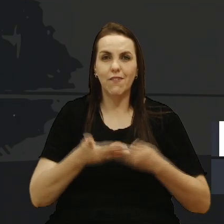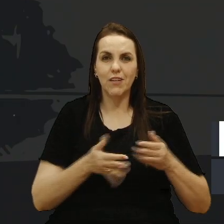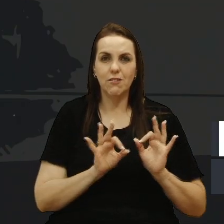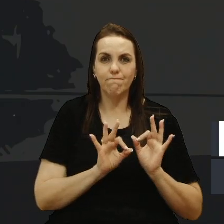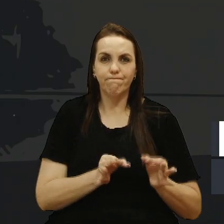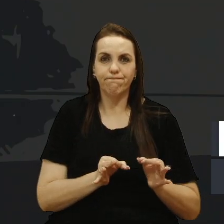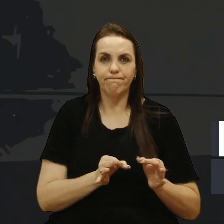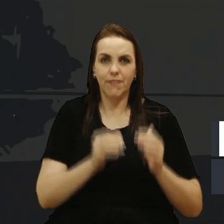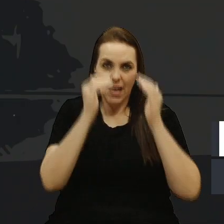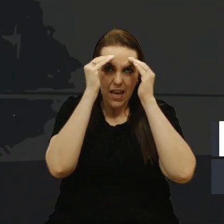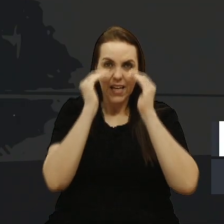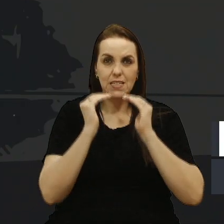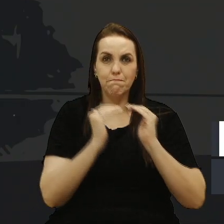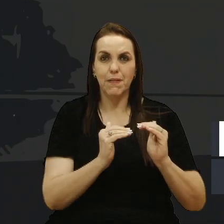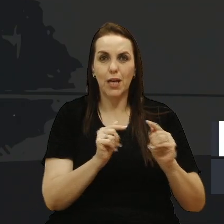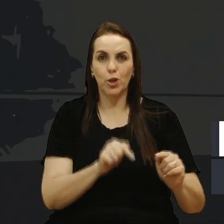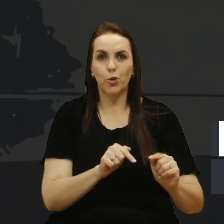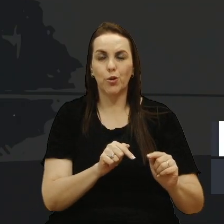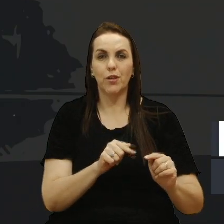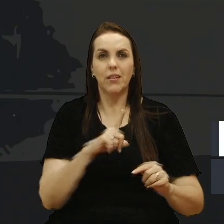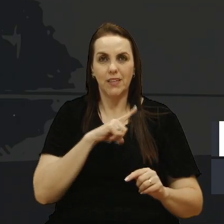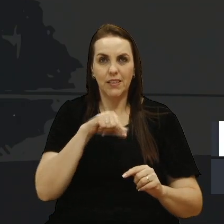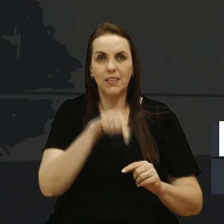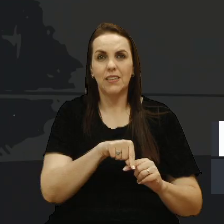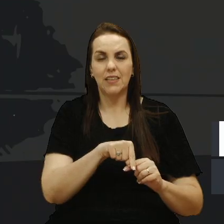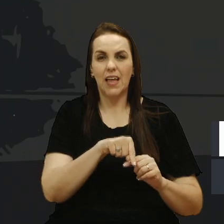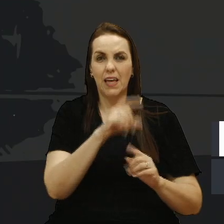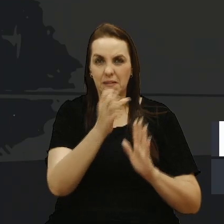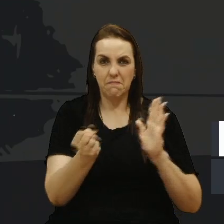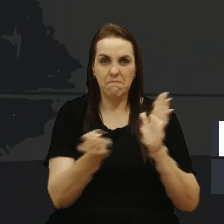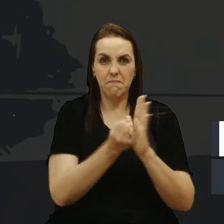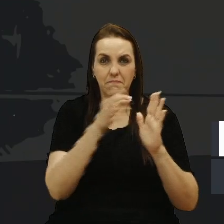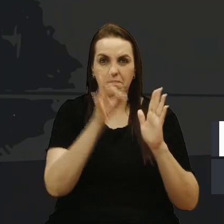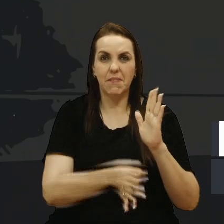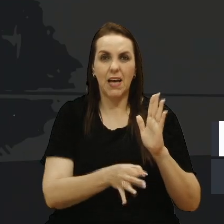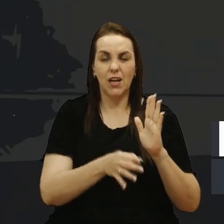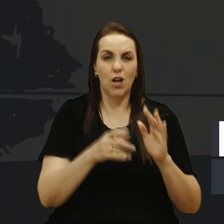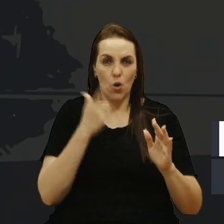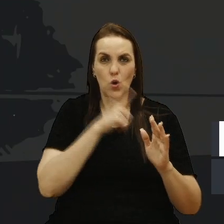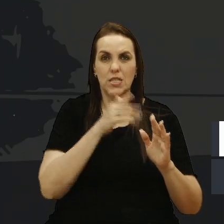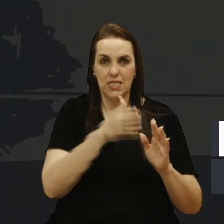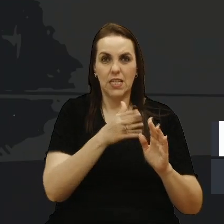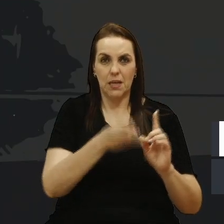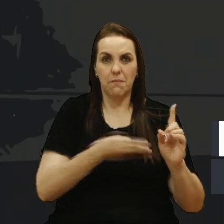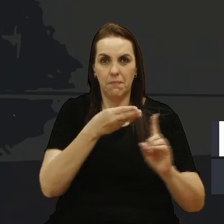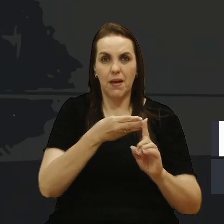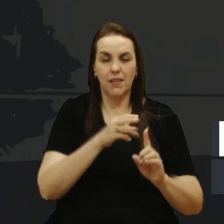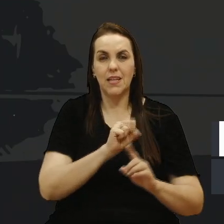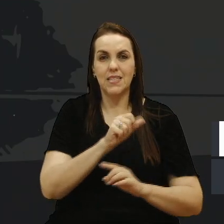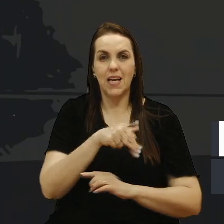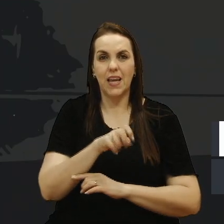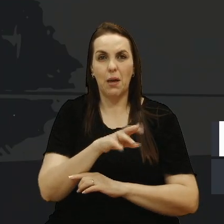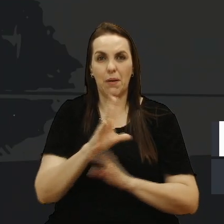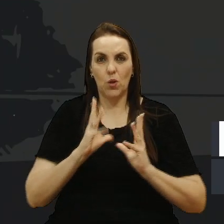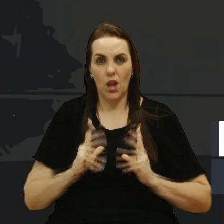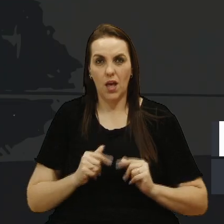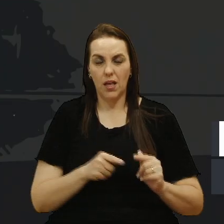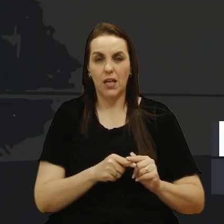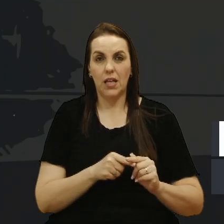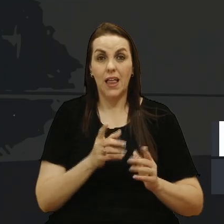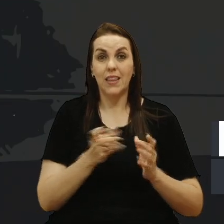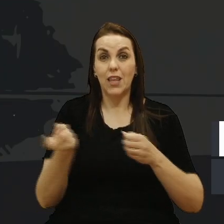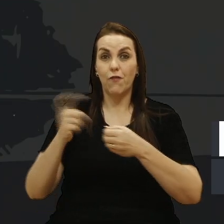serviço respeitado, um serviço que vai atingir o marco do saneamento, um serviço que devolve o lucro arrecadado